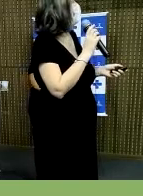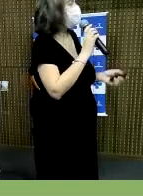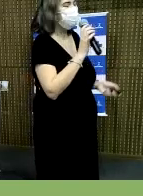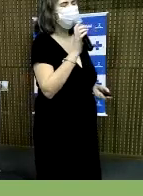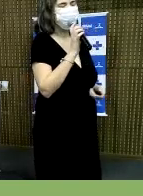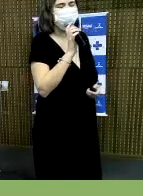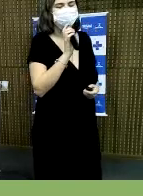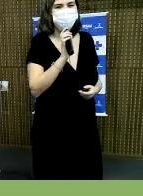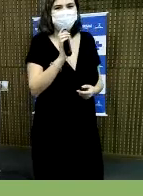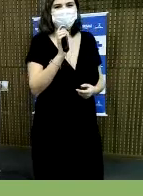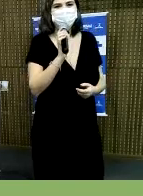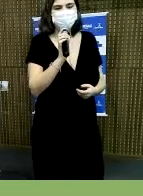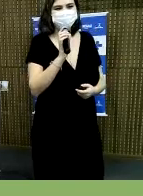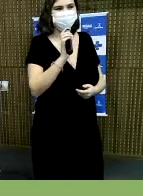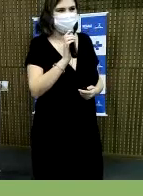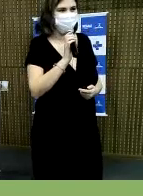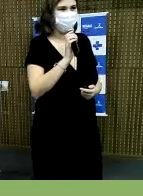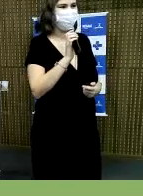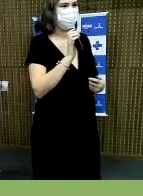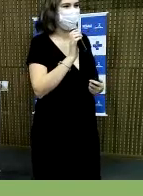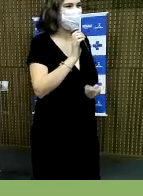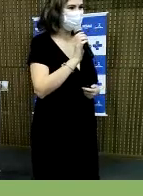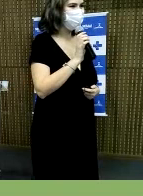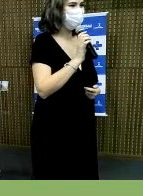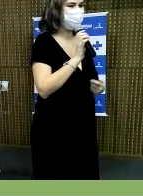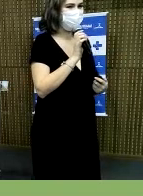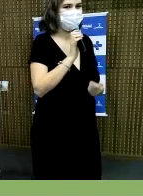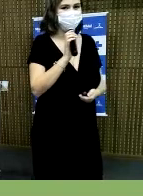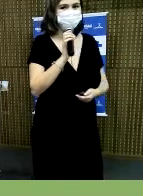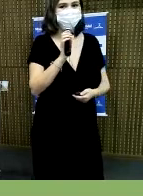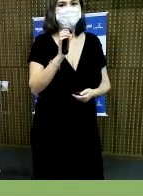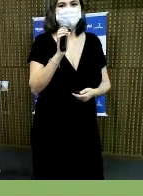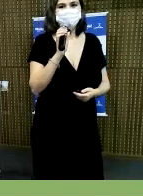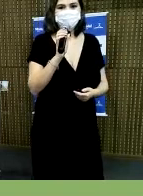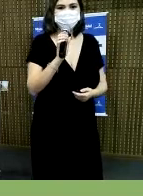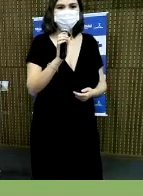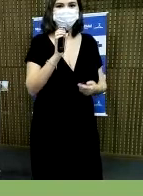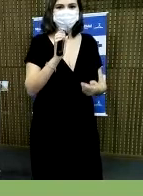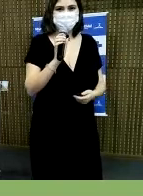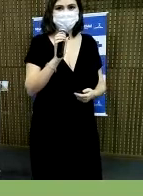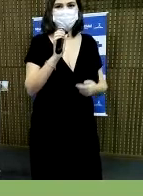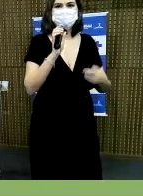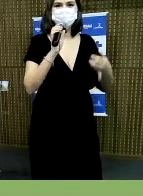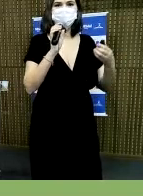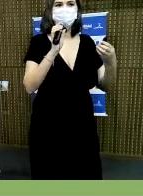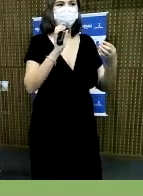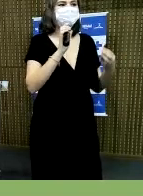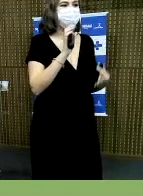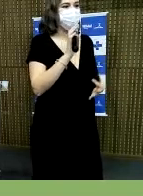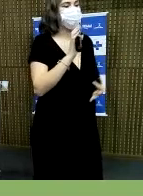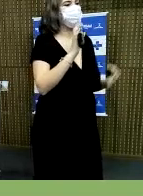É uma cultura bem difícil, que a gente está tentando quebrar isso, que a população chega mesmo